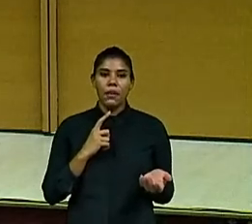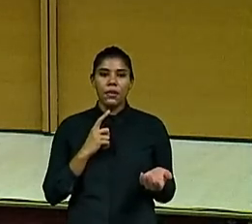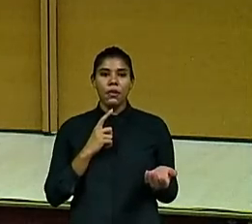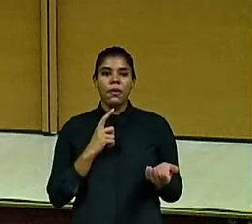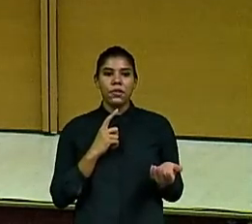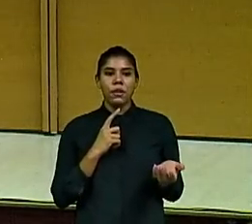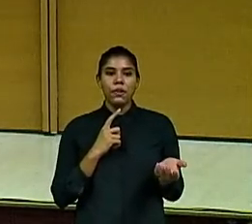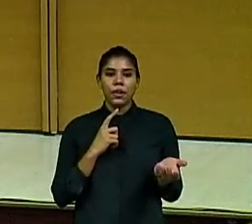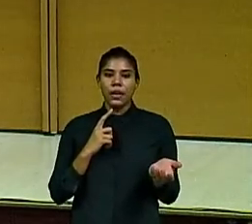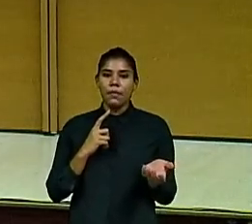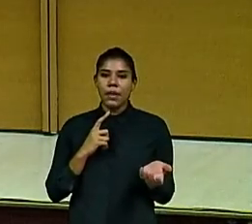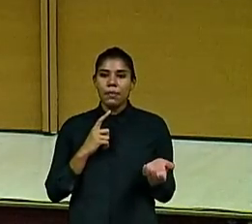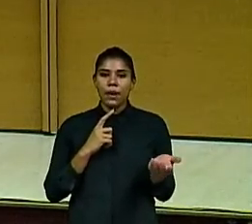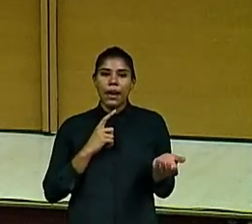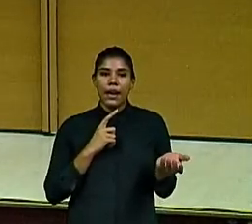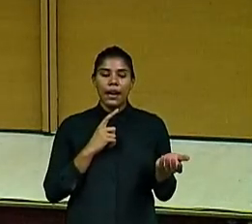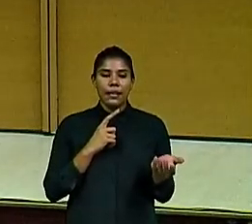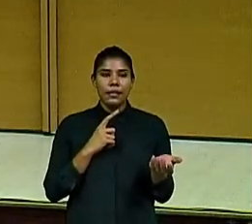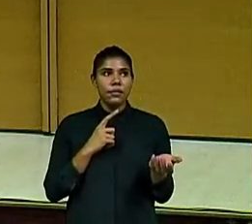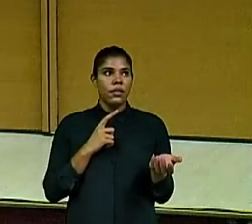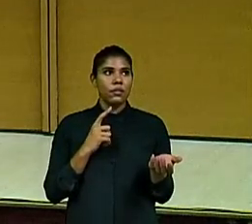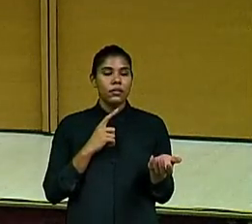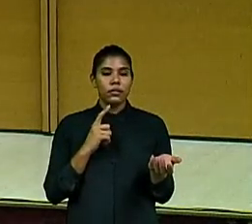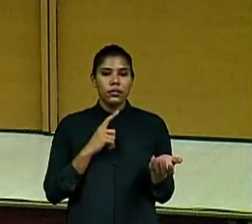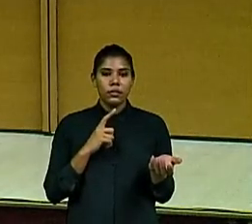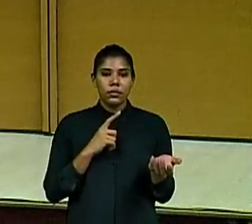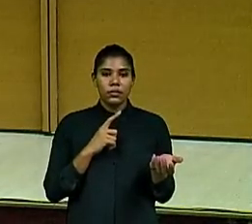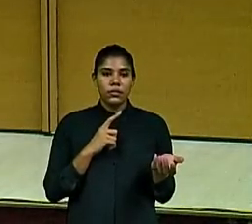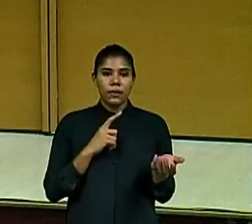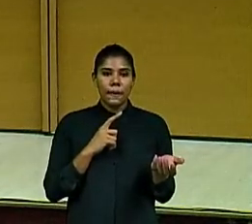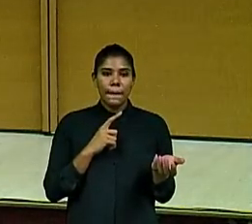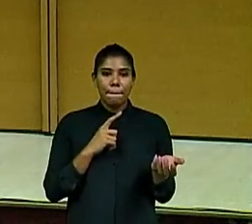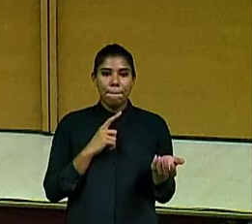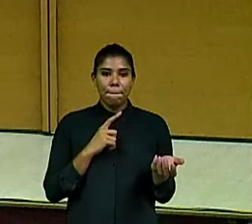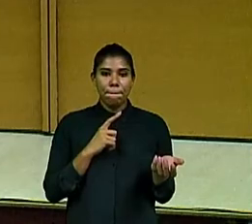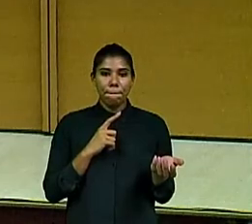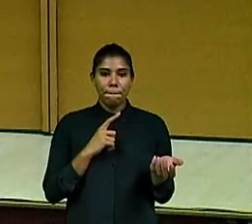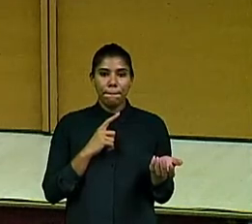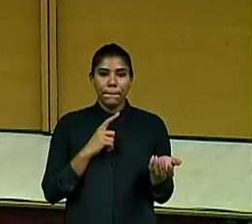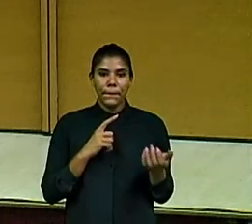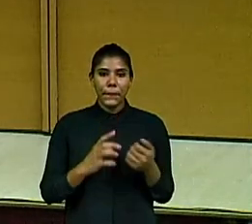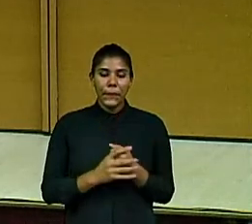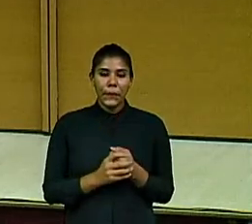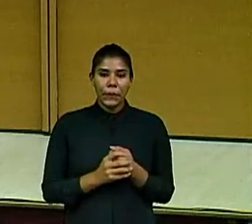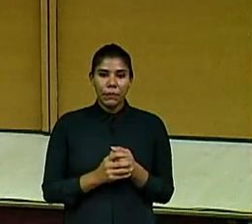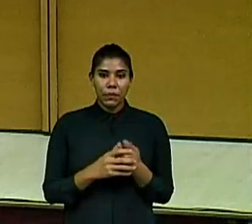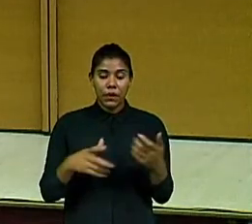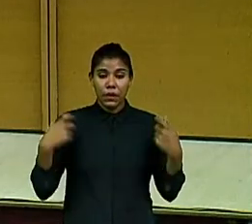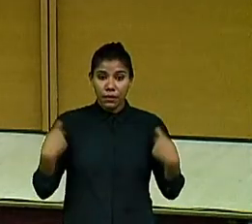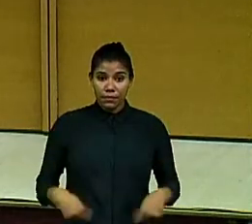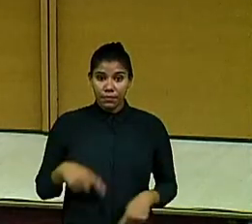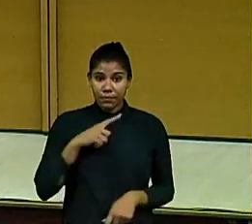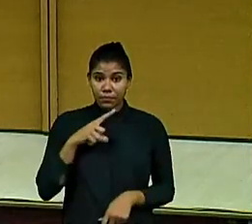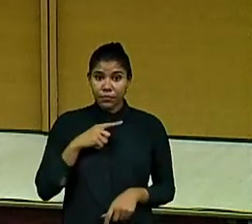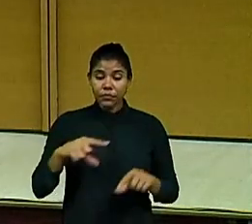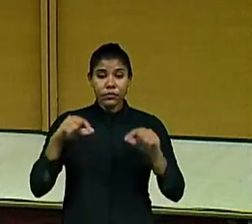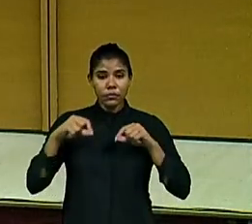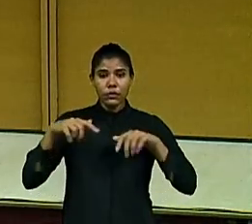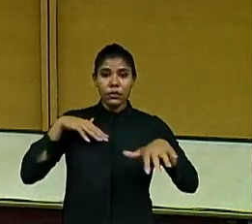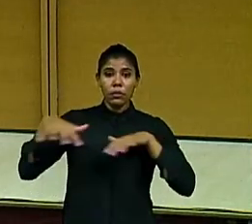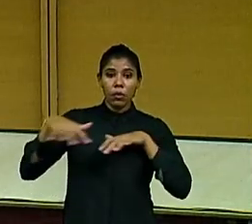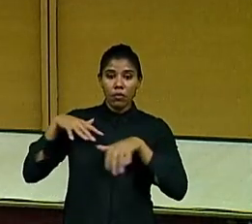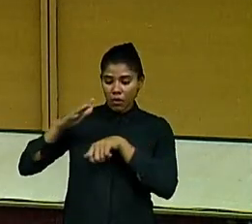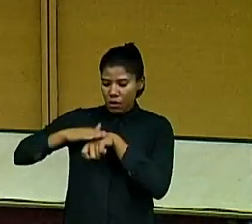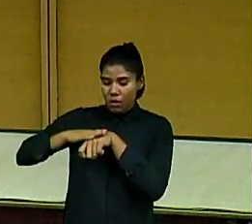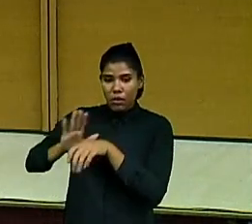vai vai ele não vai ele tem que ter algo que leve ele tem que ter uma